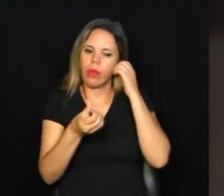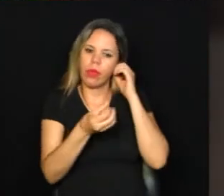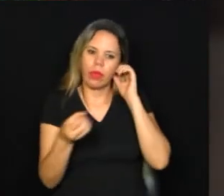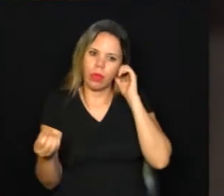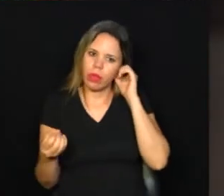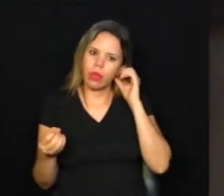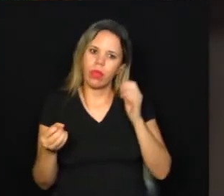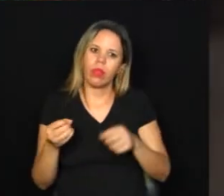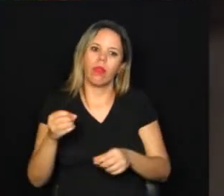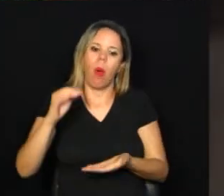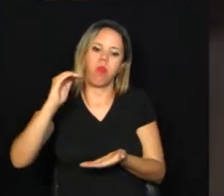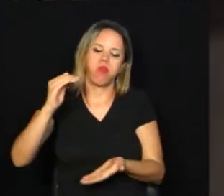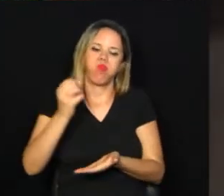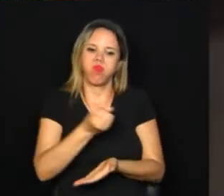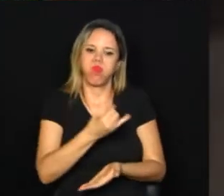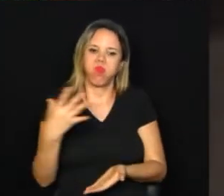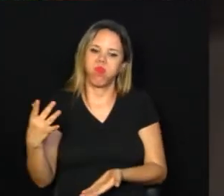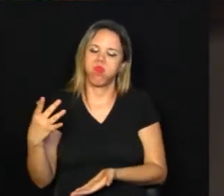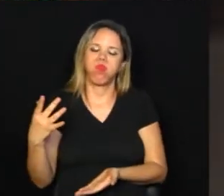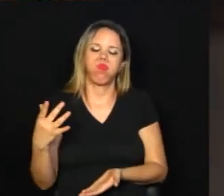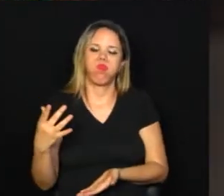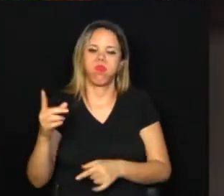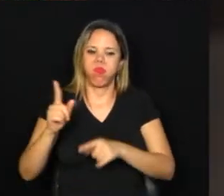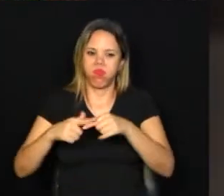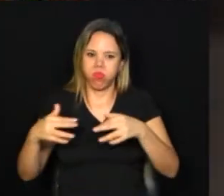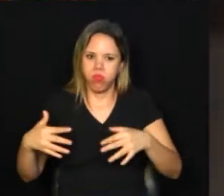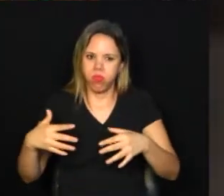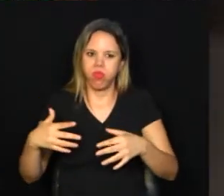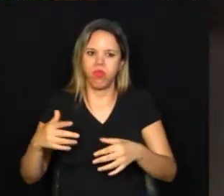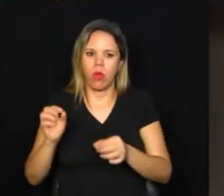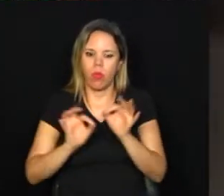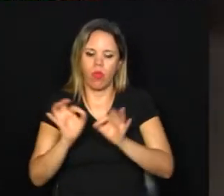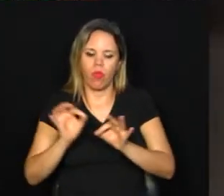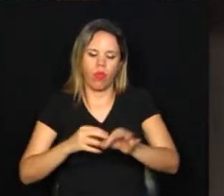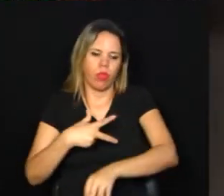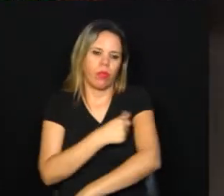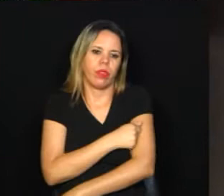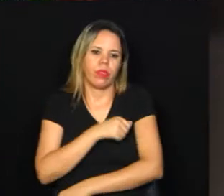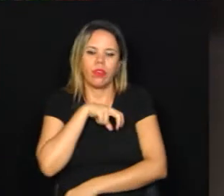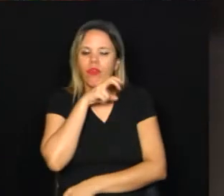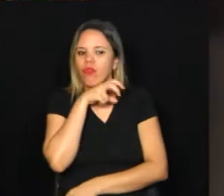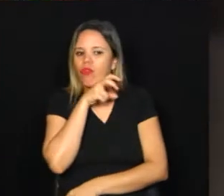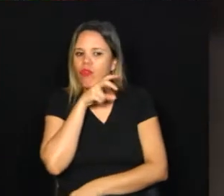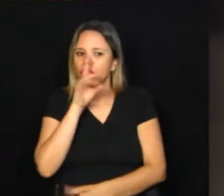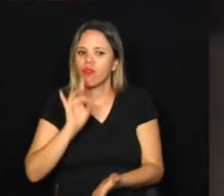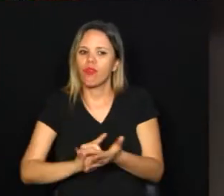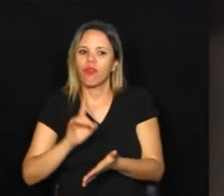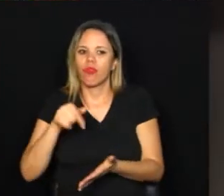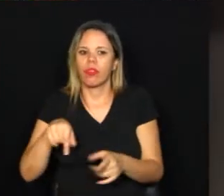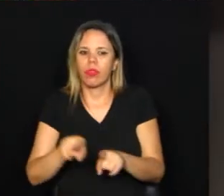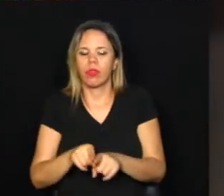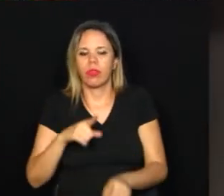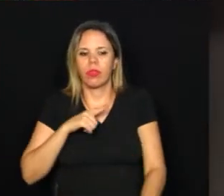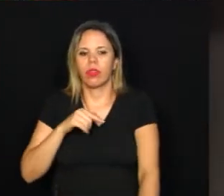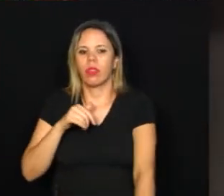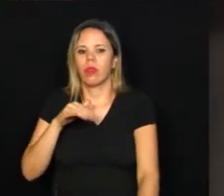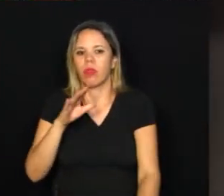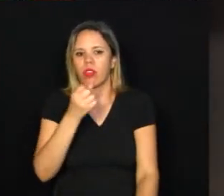5.600 litros dos insumos da vacina do Butantan. Portanto, com isso, teremos